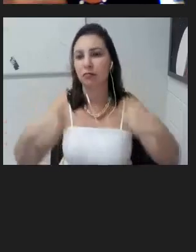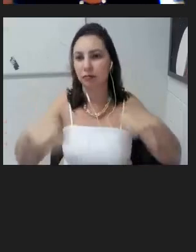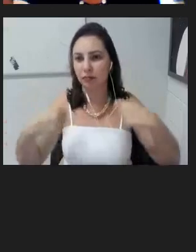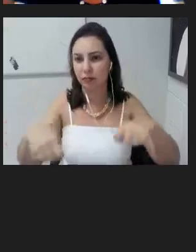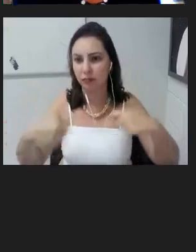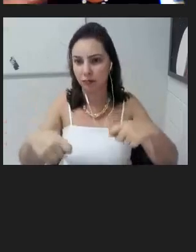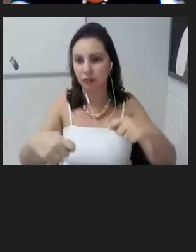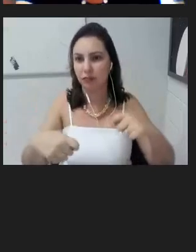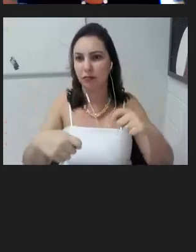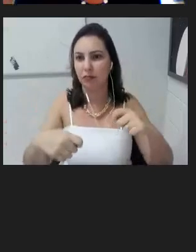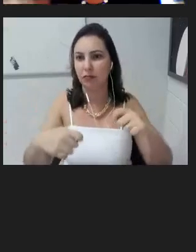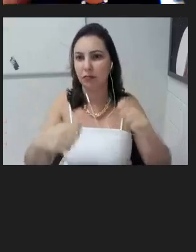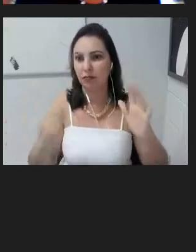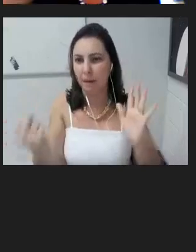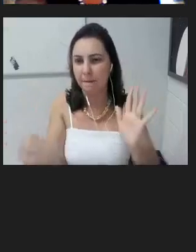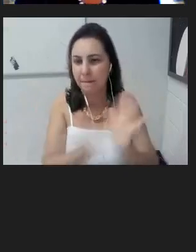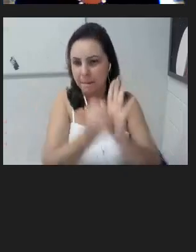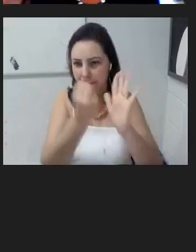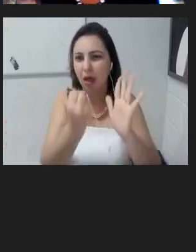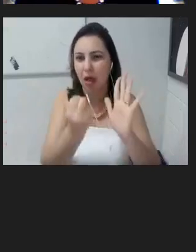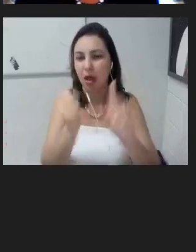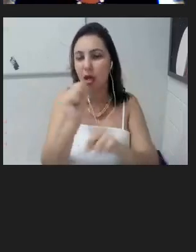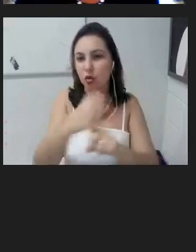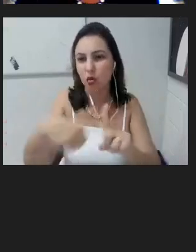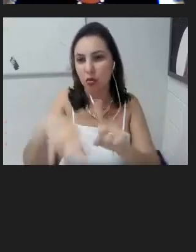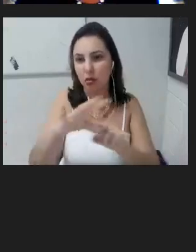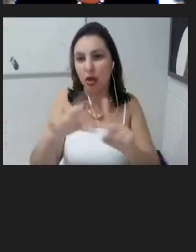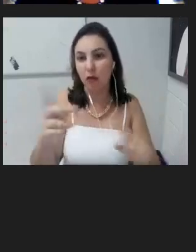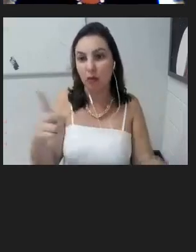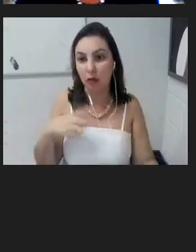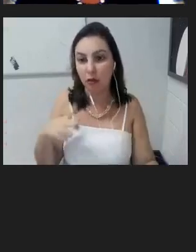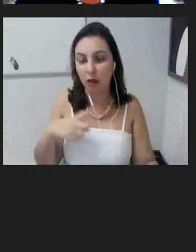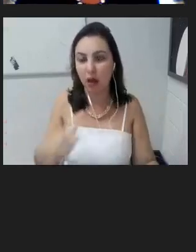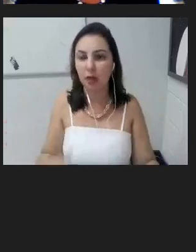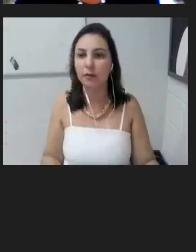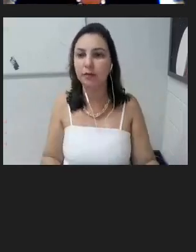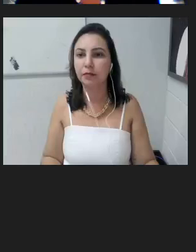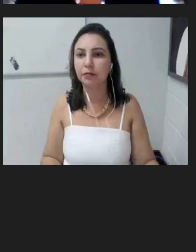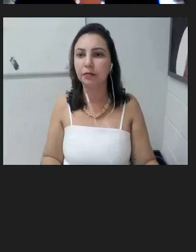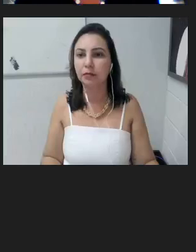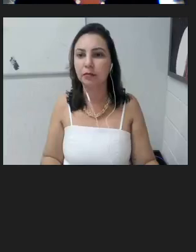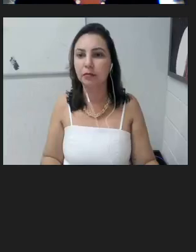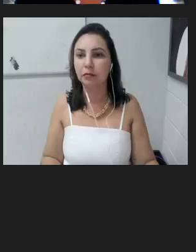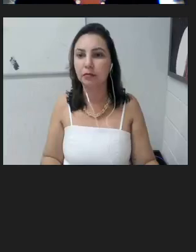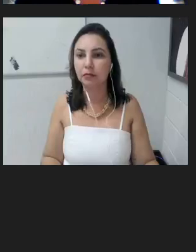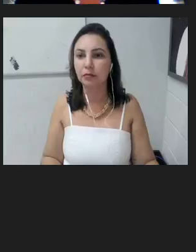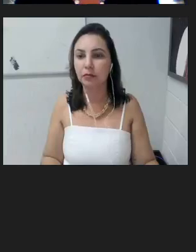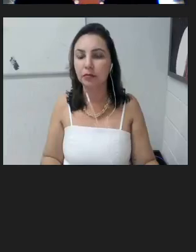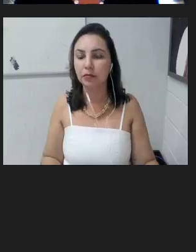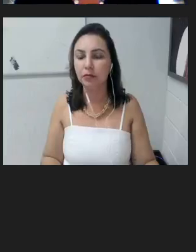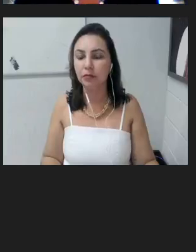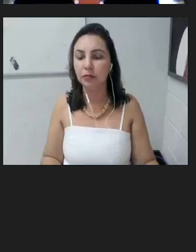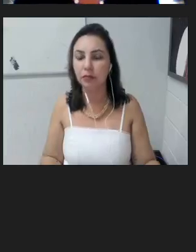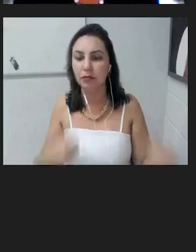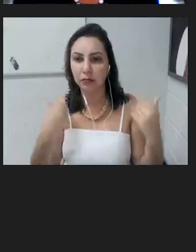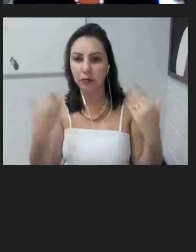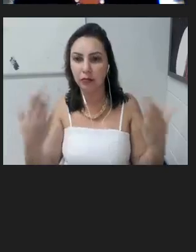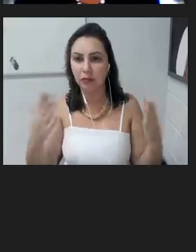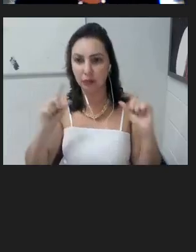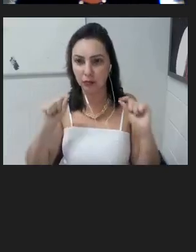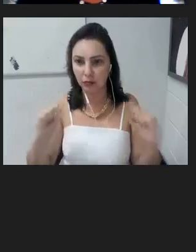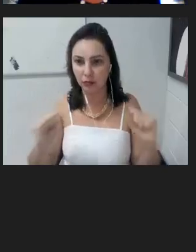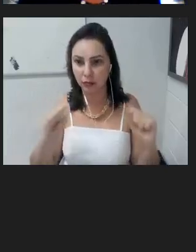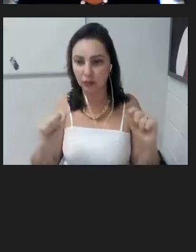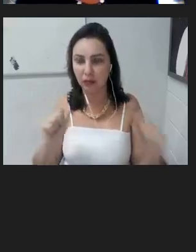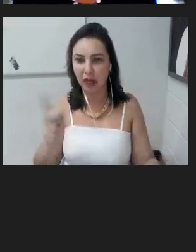às marcas, aos marcadores sociais que a gente tem. Nesse sentido, quando a gente